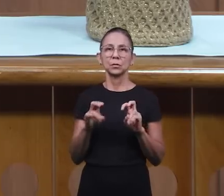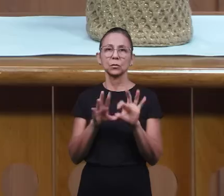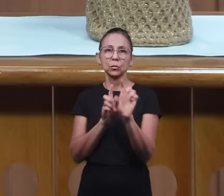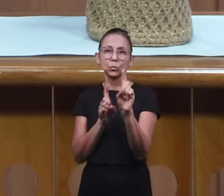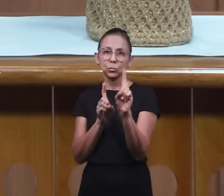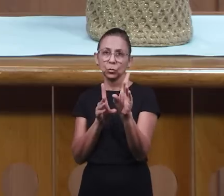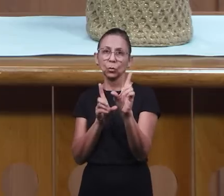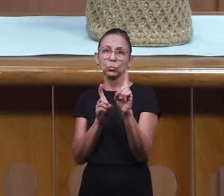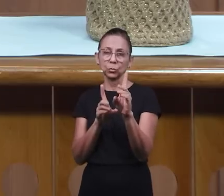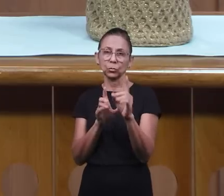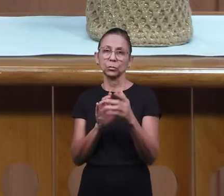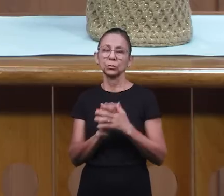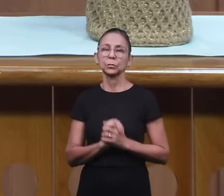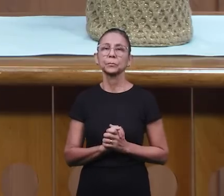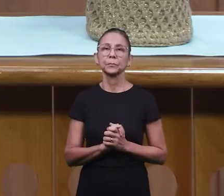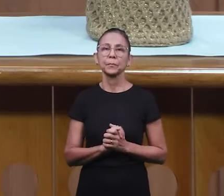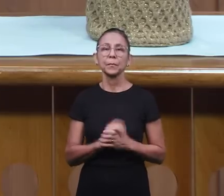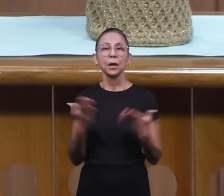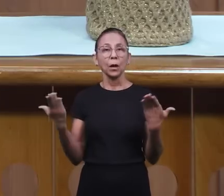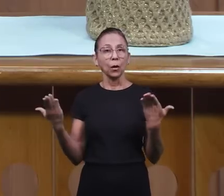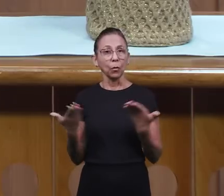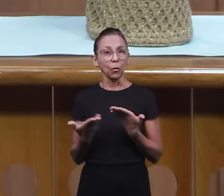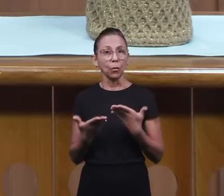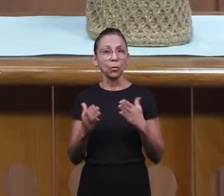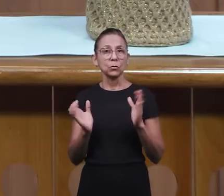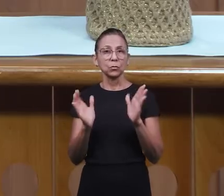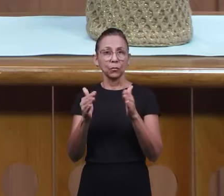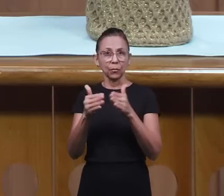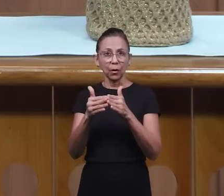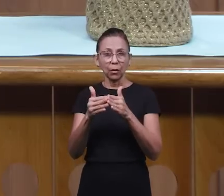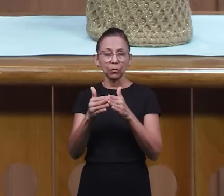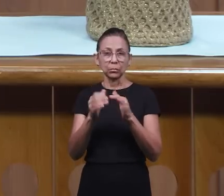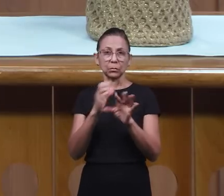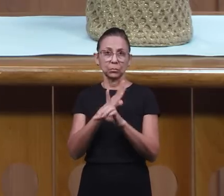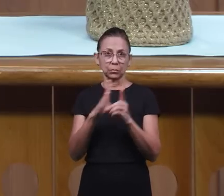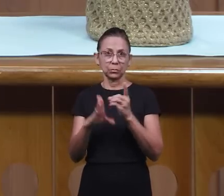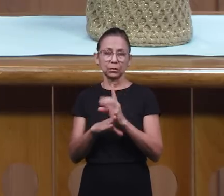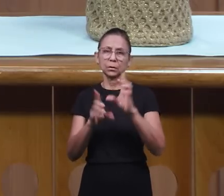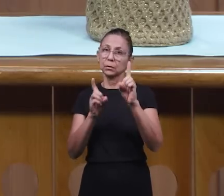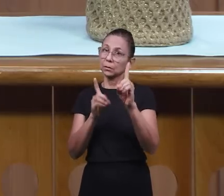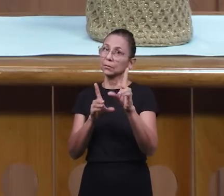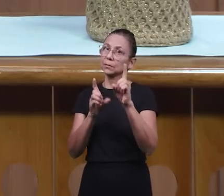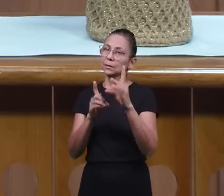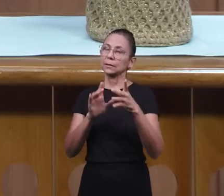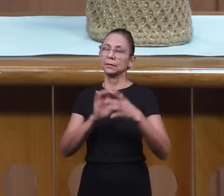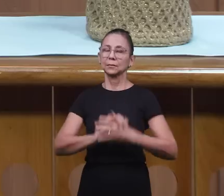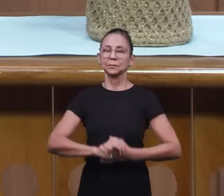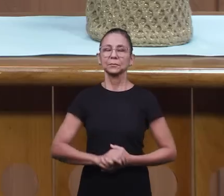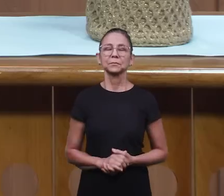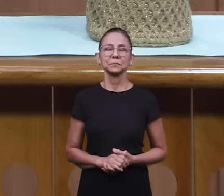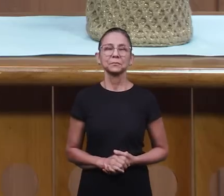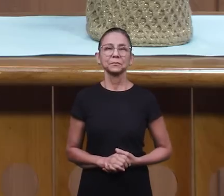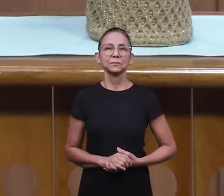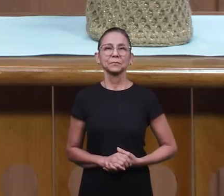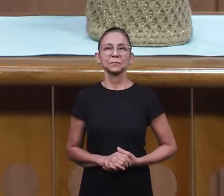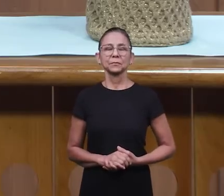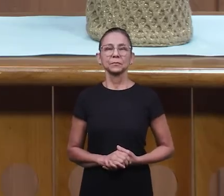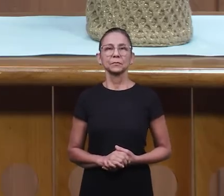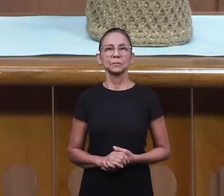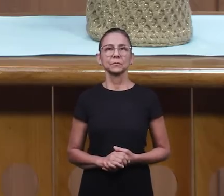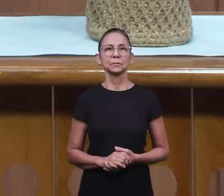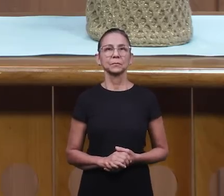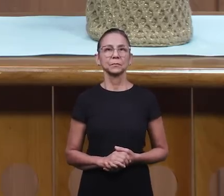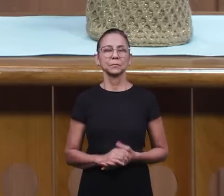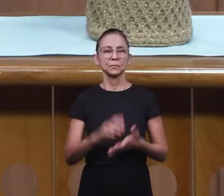assunto doutrinário do culto desta noite. Hoje é um dia de culto de doutrina e nós iremos ler a Palavra de Deus. Eu quero te